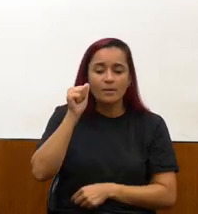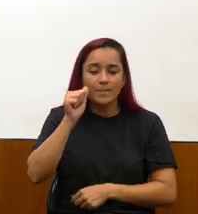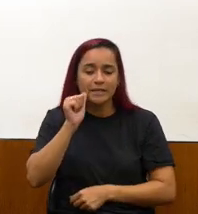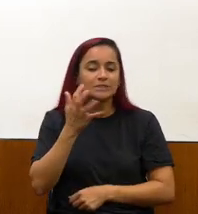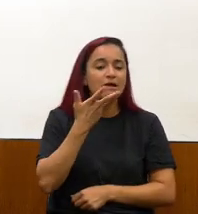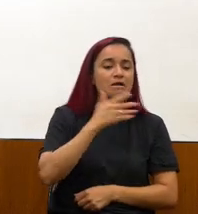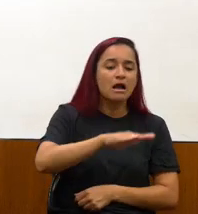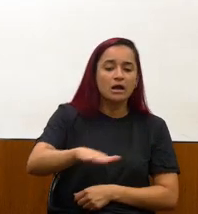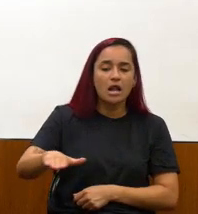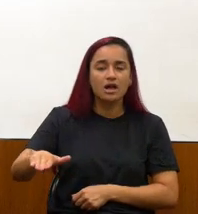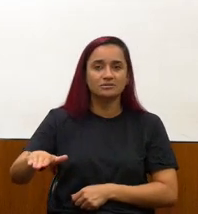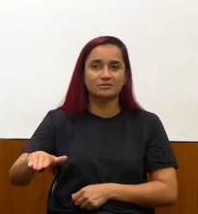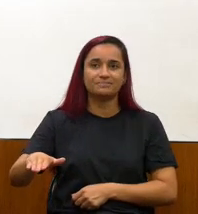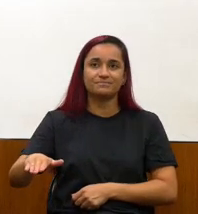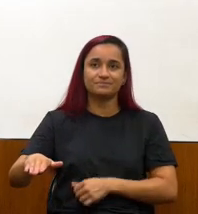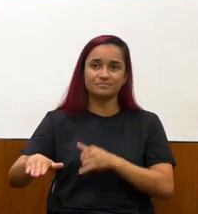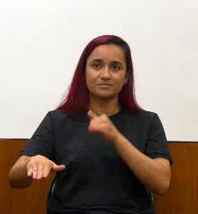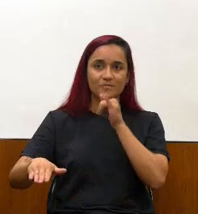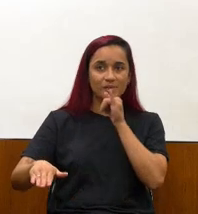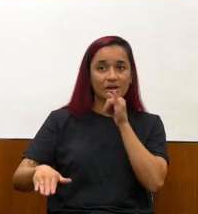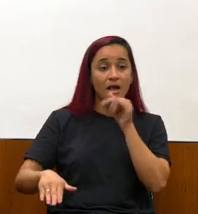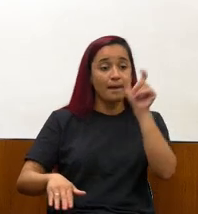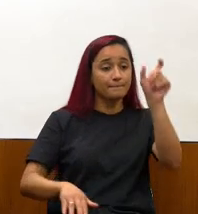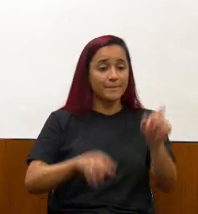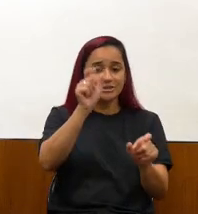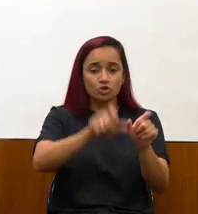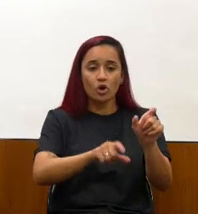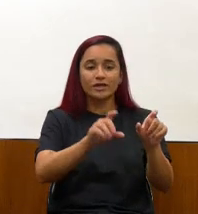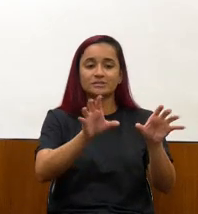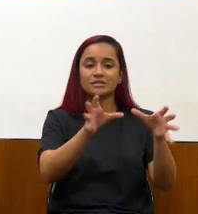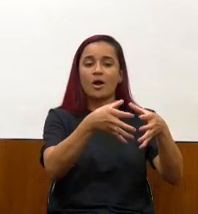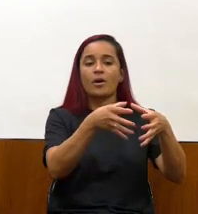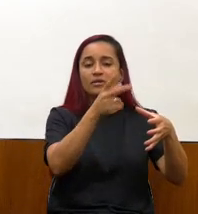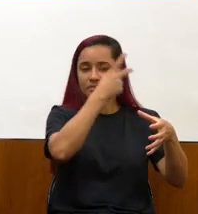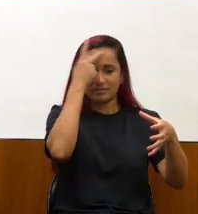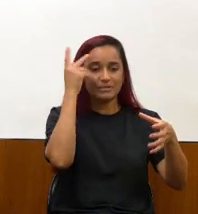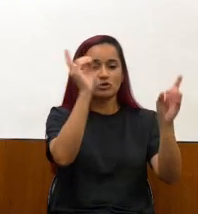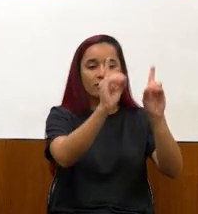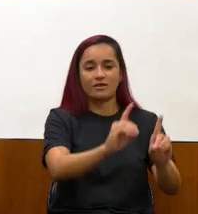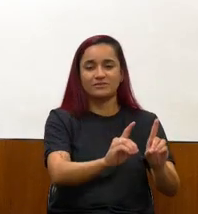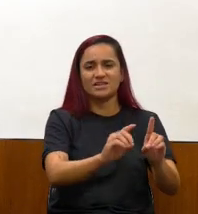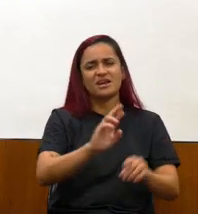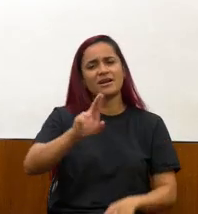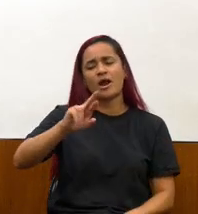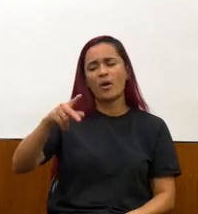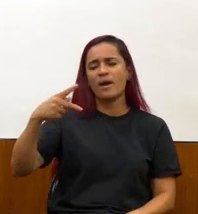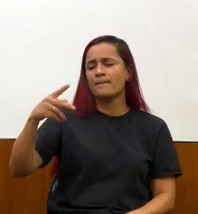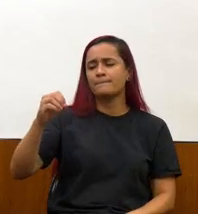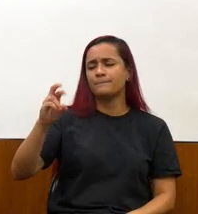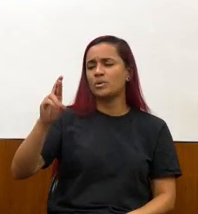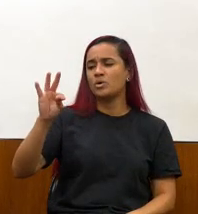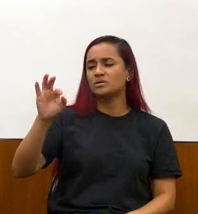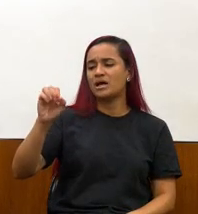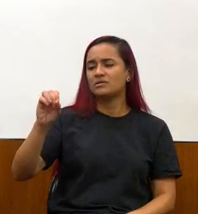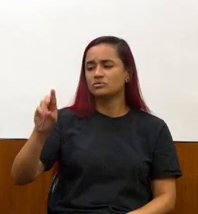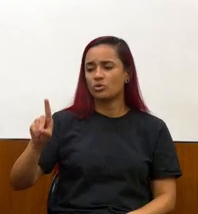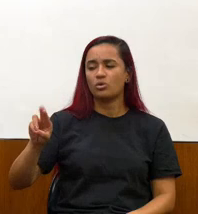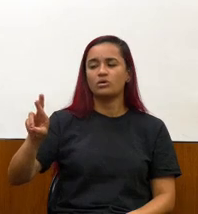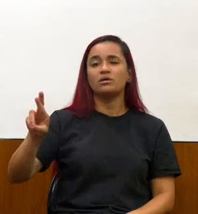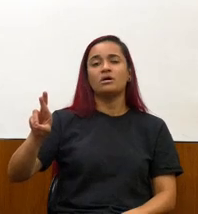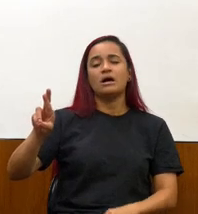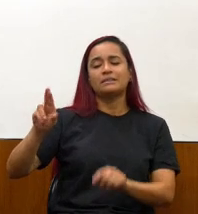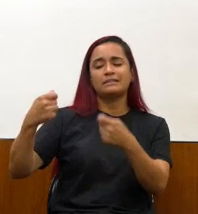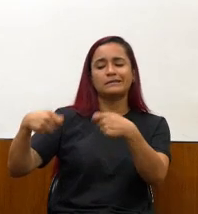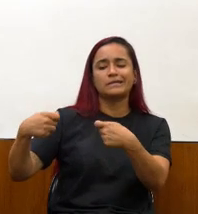reforçar as crianças. Às pessoas com deficiência e não aos portadores de necessidades especiais. A gente entende que esse termo